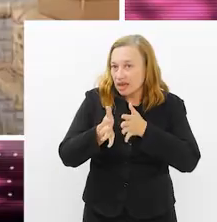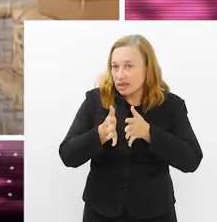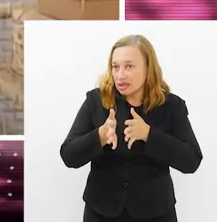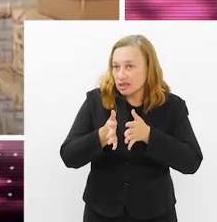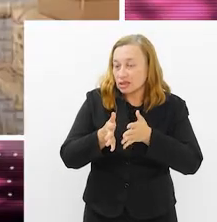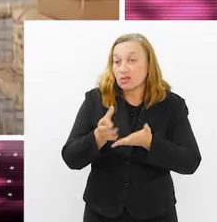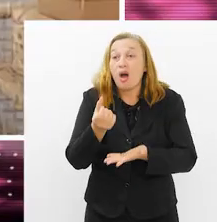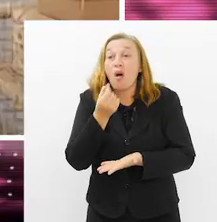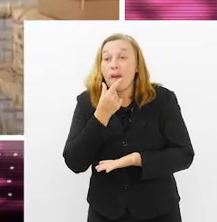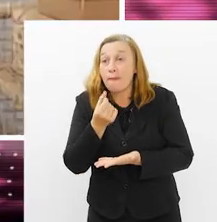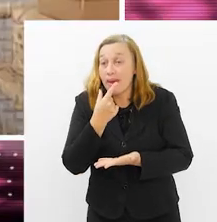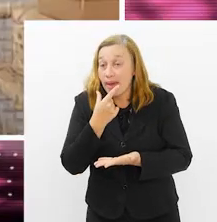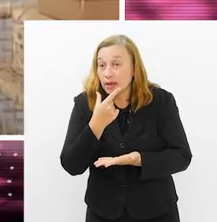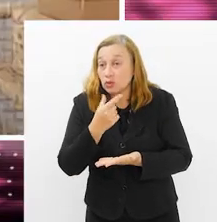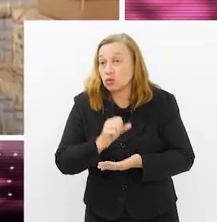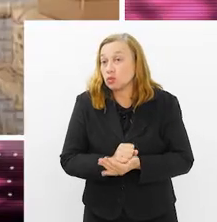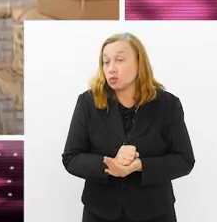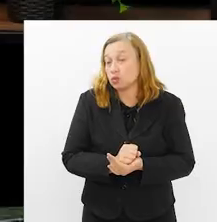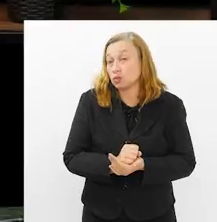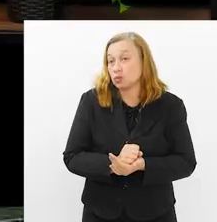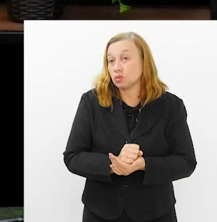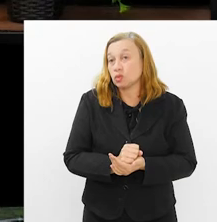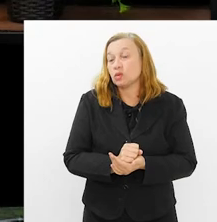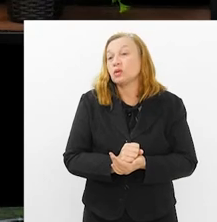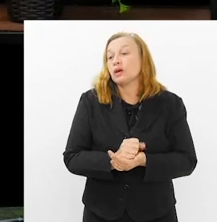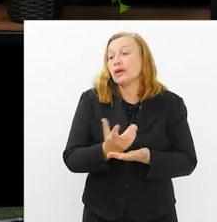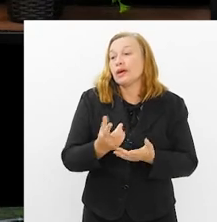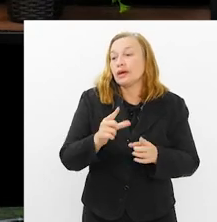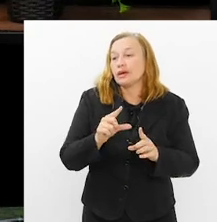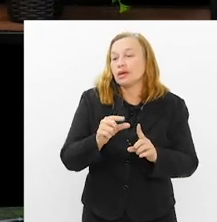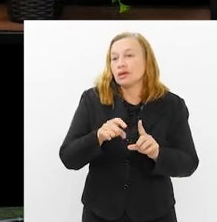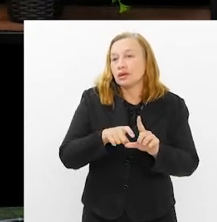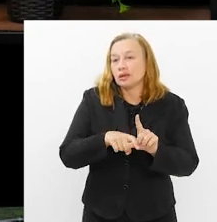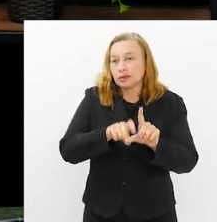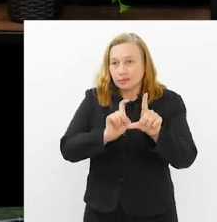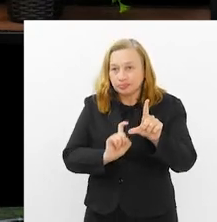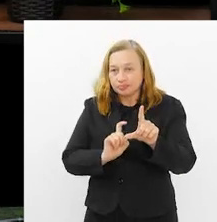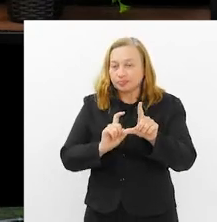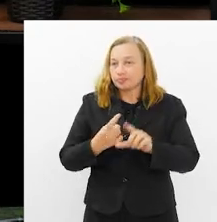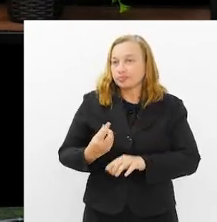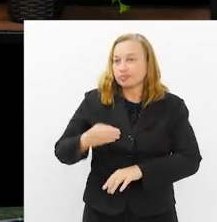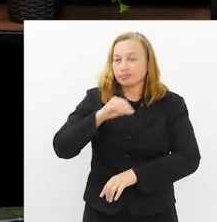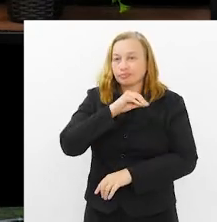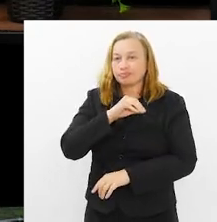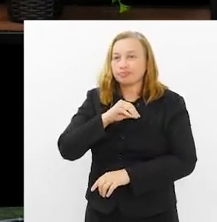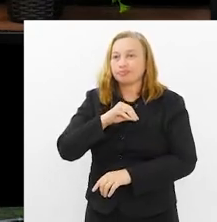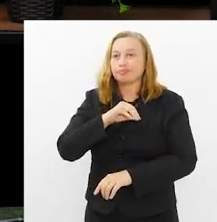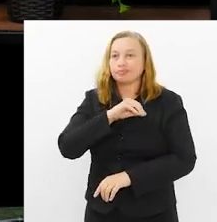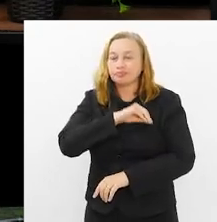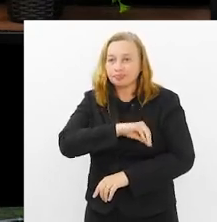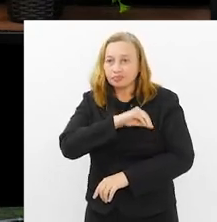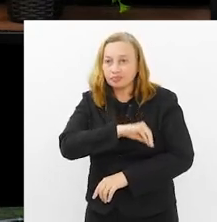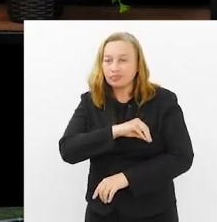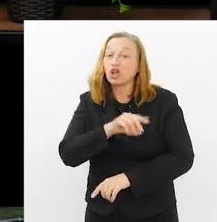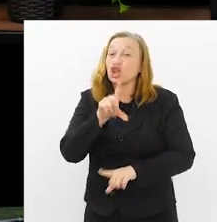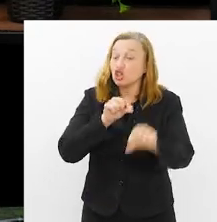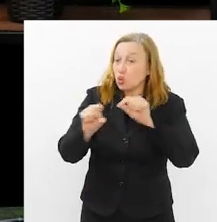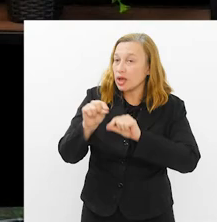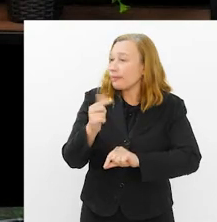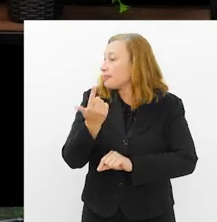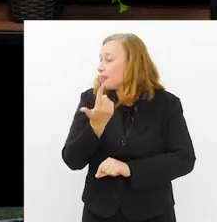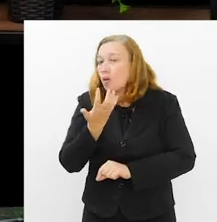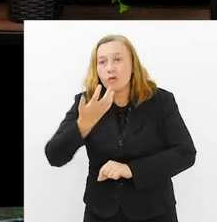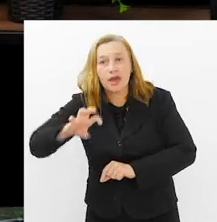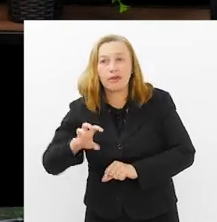acesso ao método contraceptivo, por uma independência financeira, por poder escolher não casar,